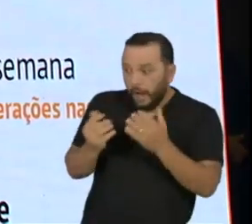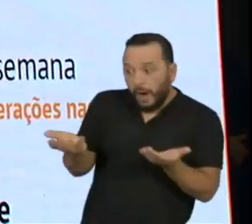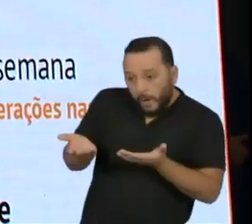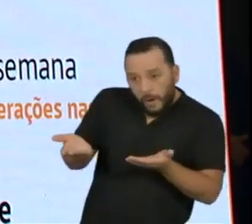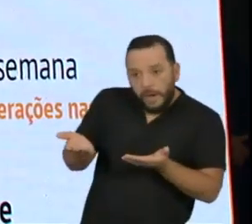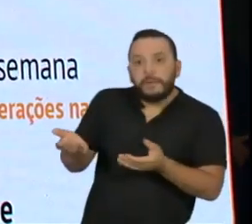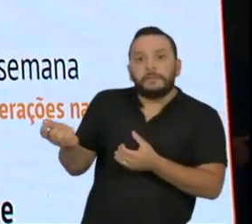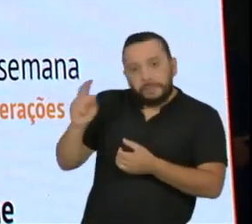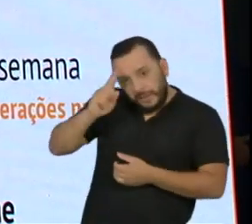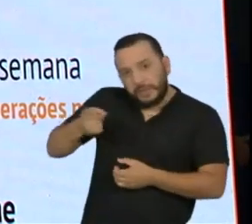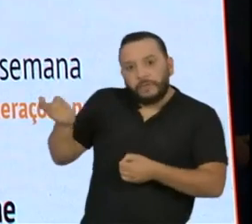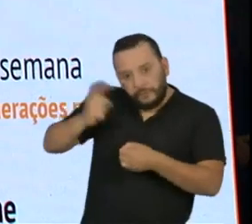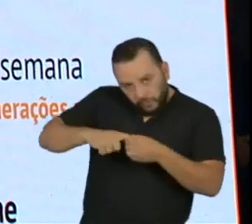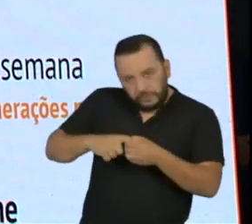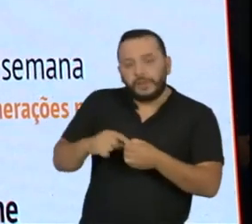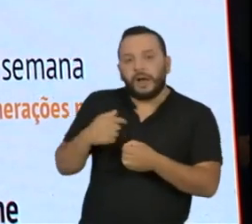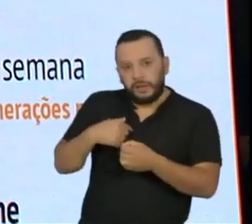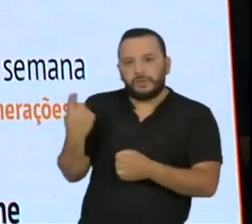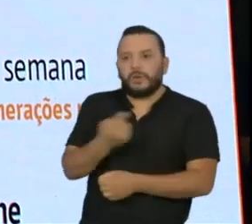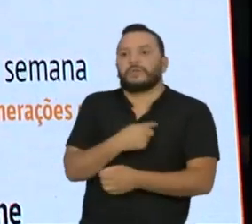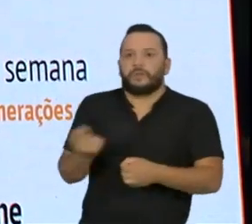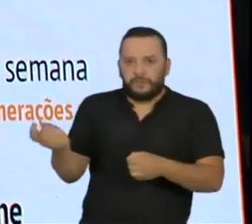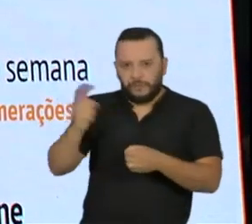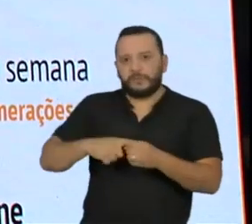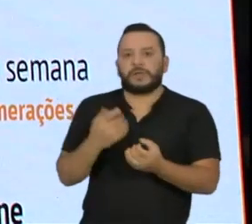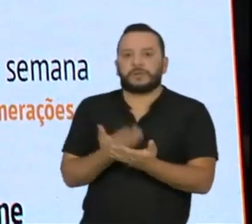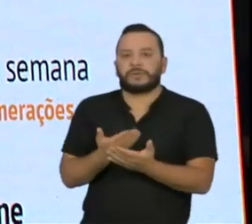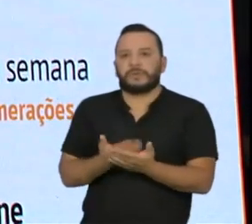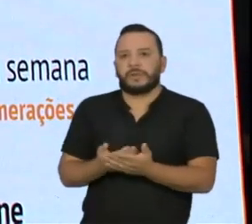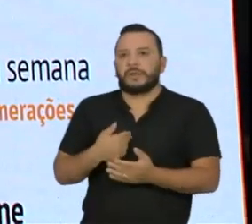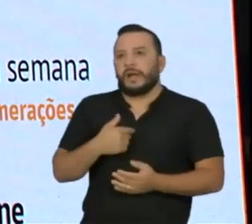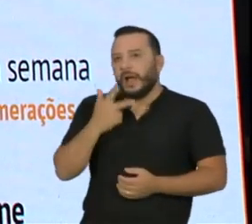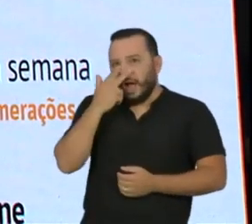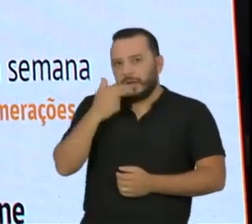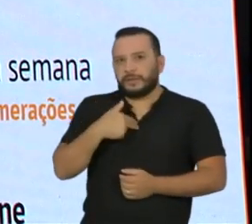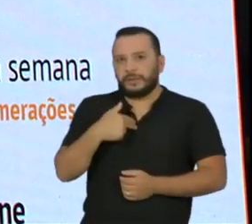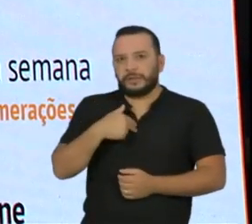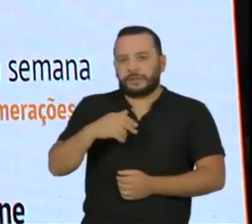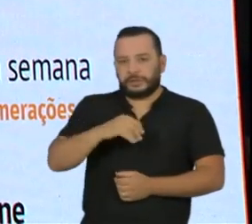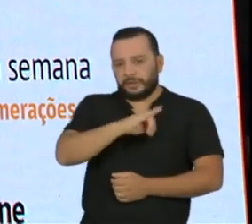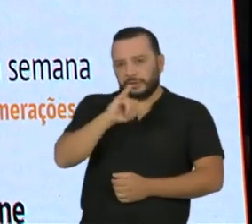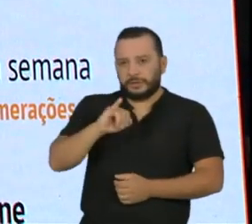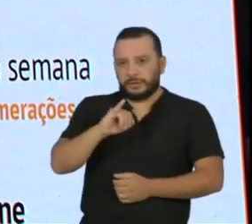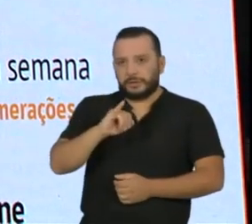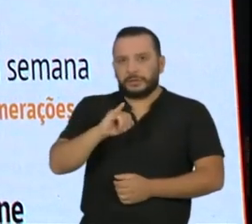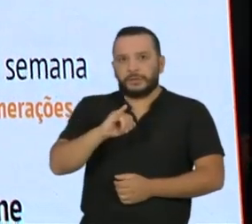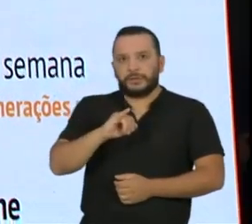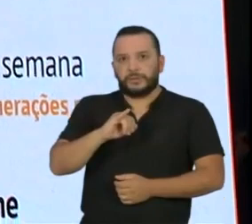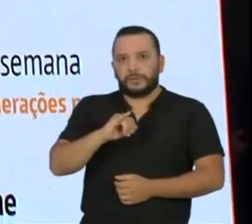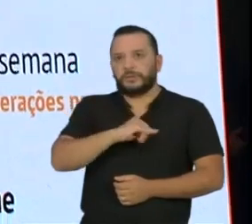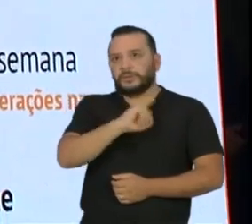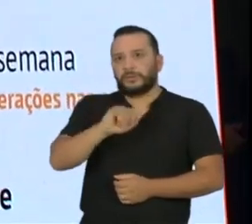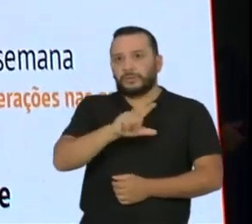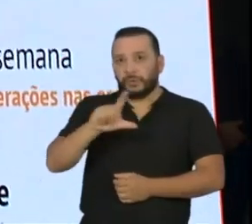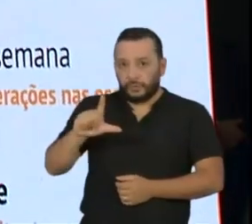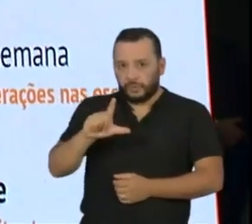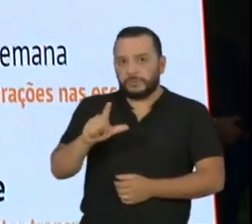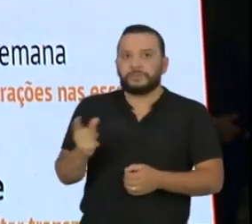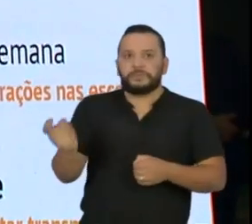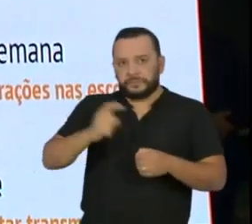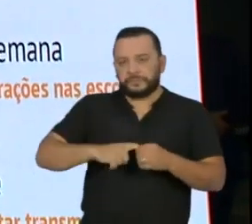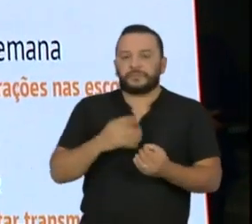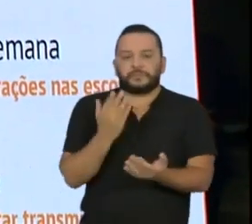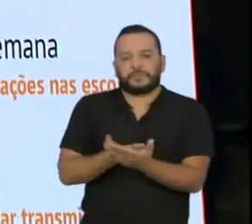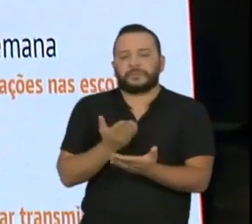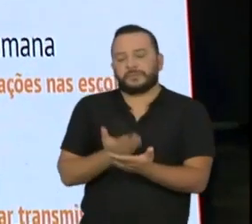essa determinação. Então, eventualmente, um possível, na verdade, retorno em julho, não é em junho, desculpa, está errado ali, em julho, serão para